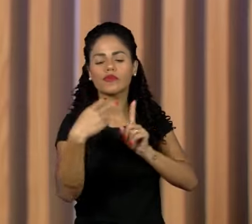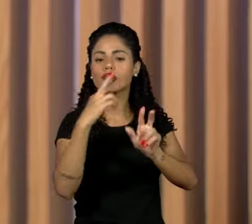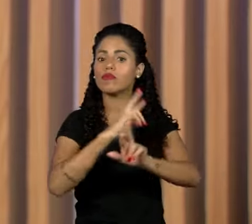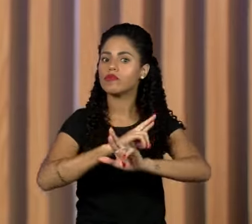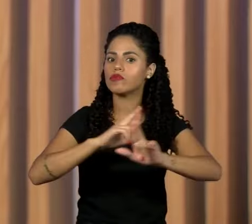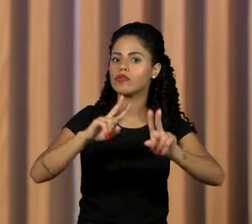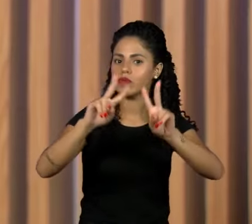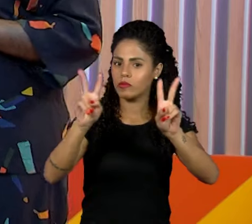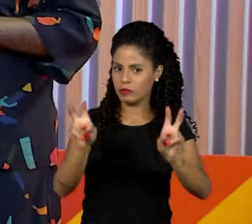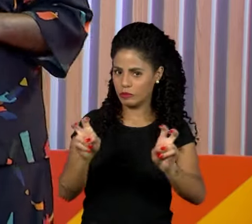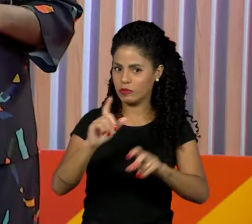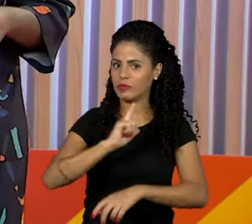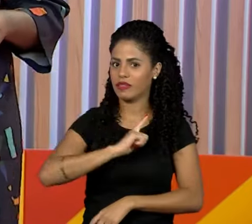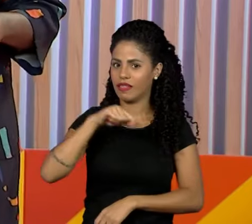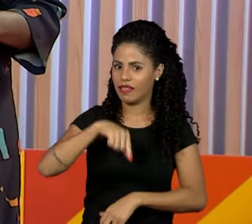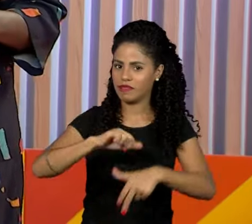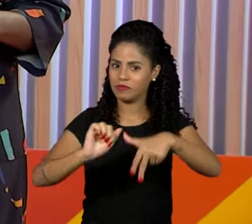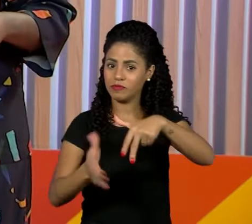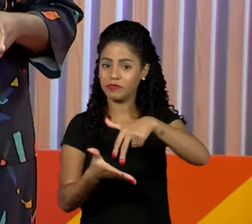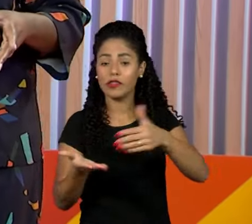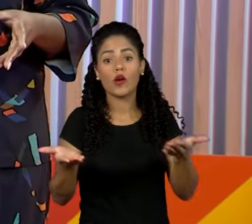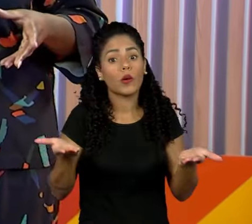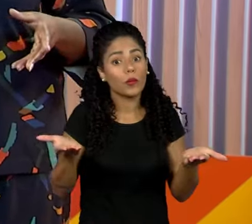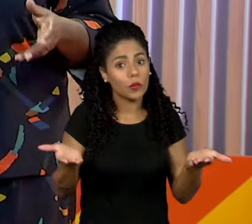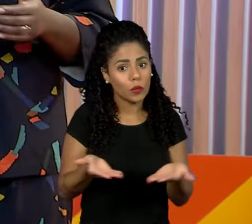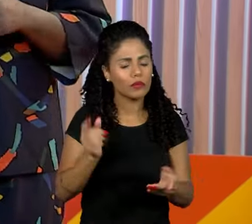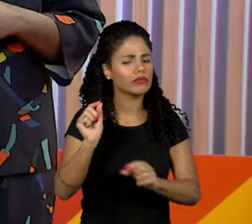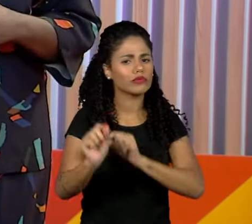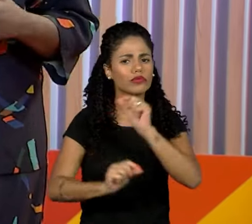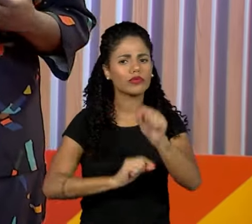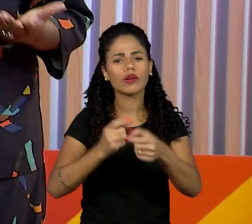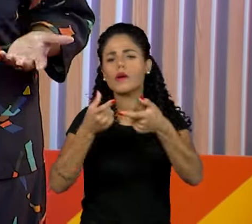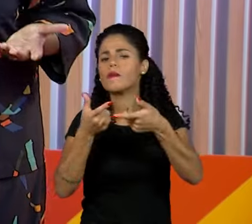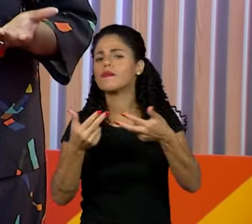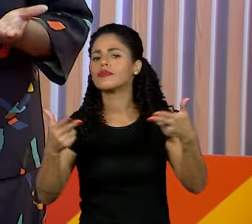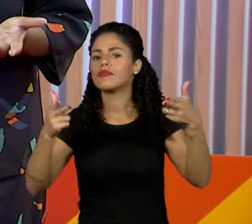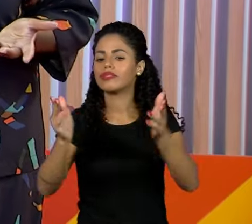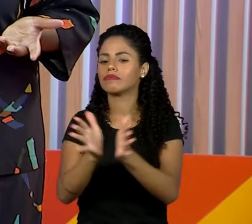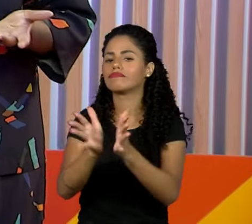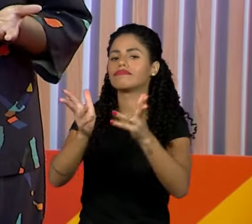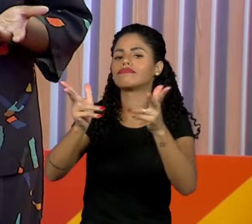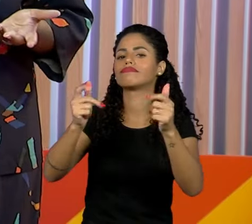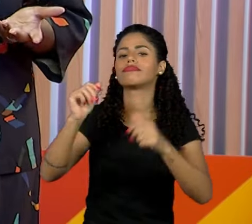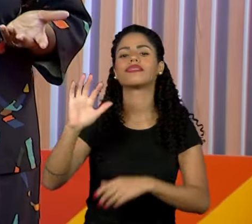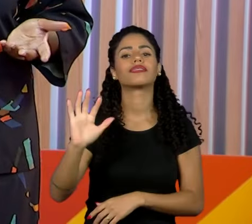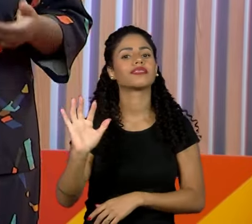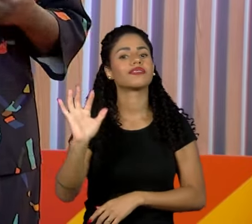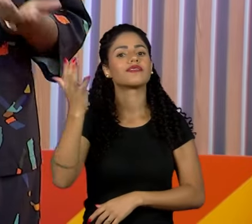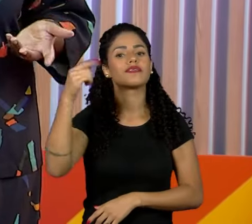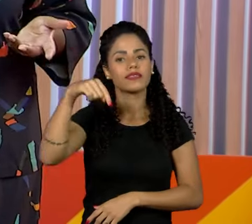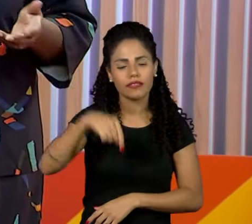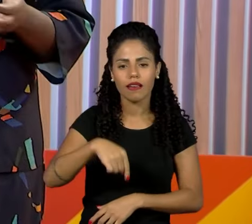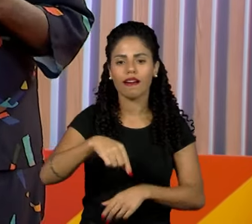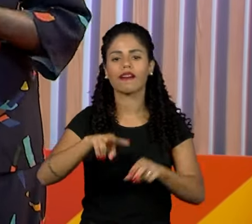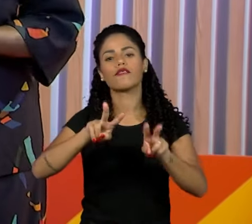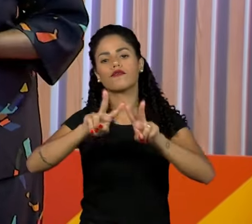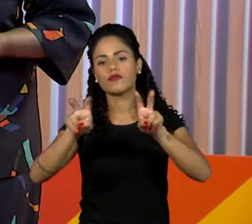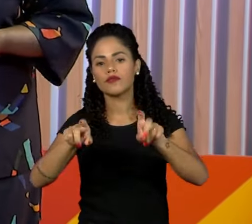dos assuntos. E hoje a gente vai rever algumas das coisas incríveis que foram faladas por aqui sobre